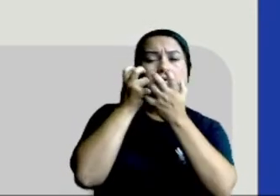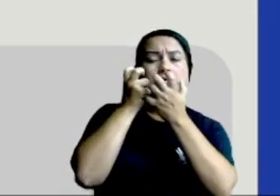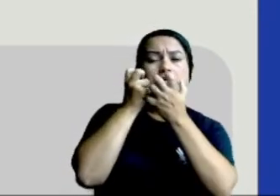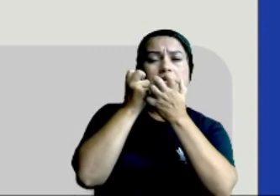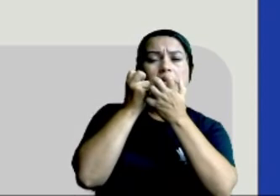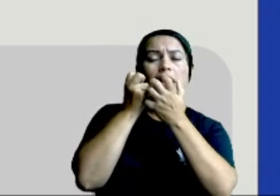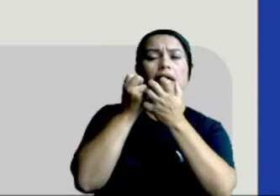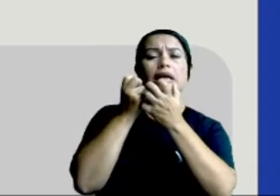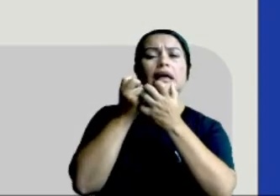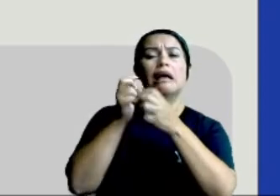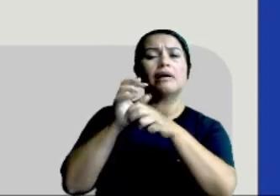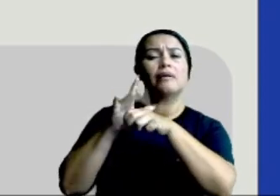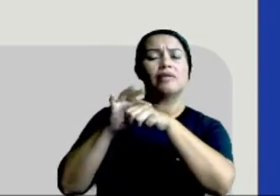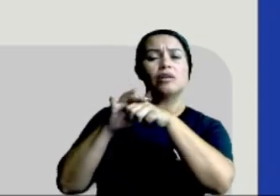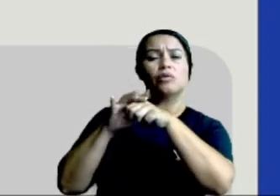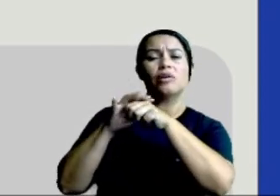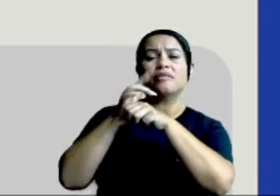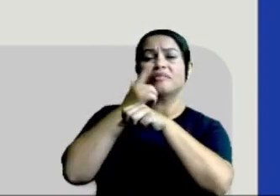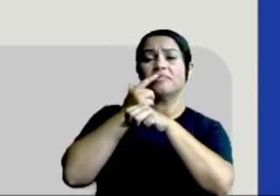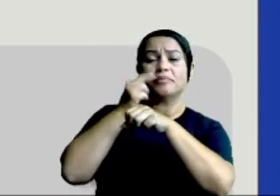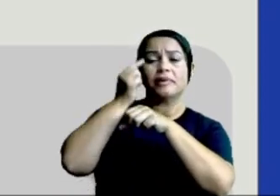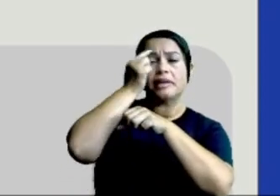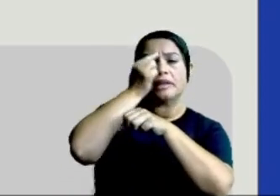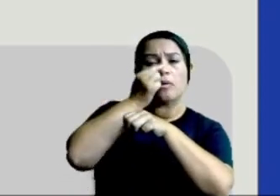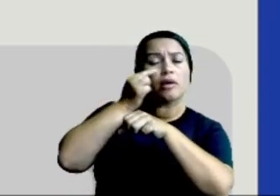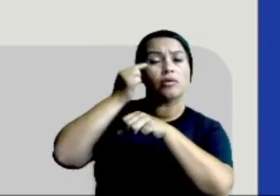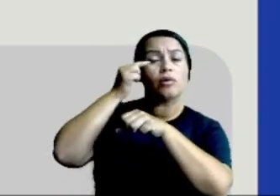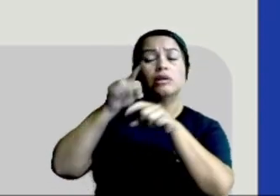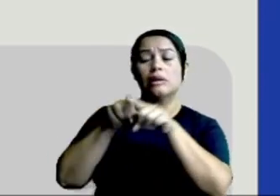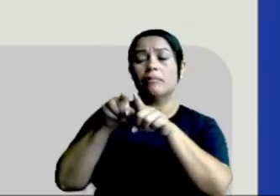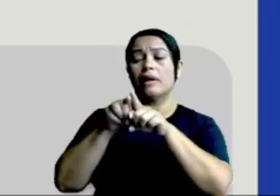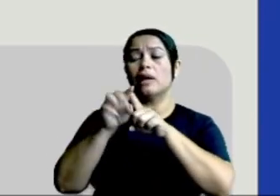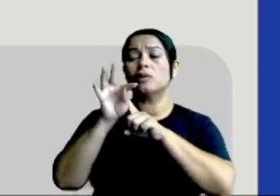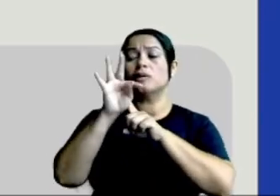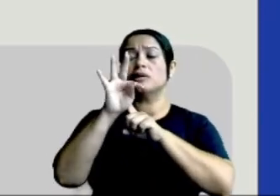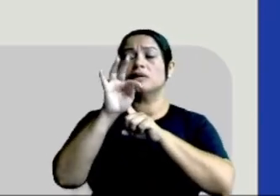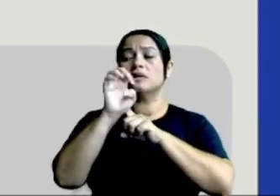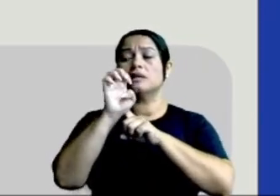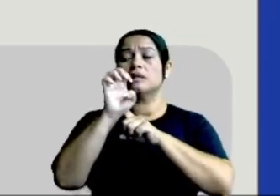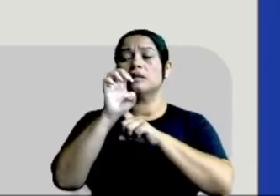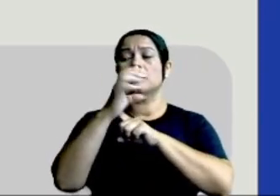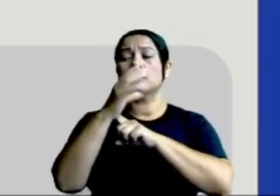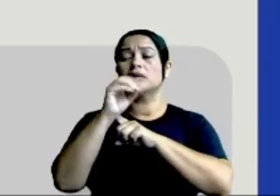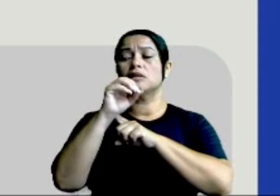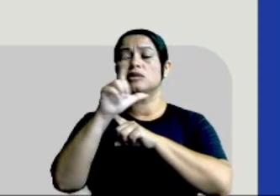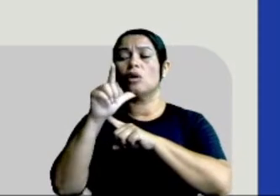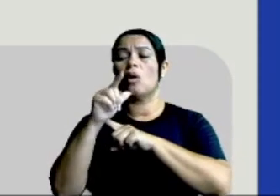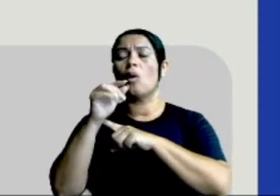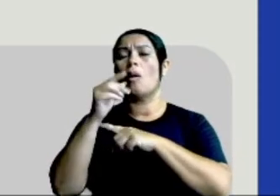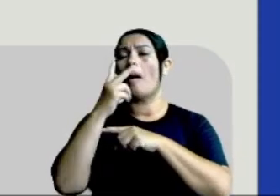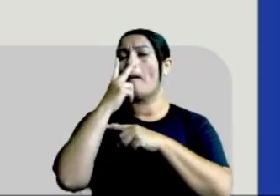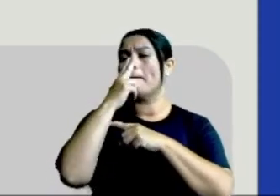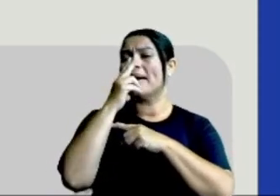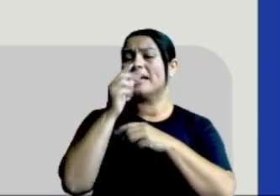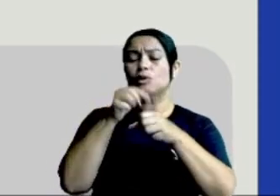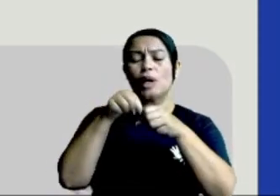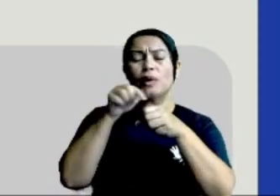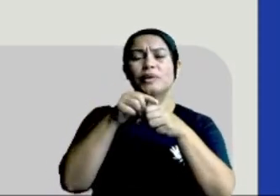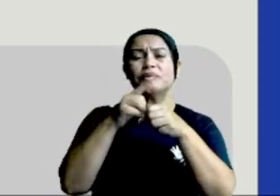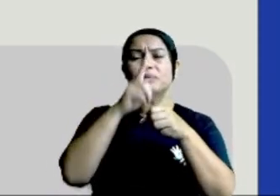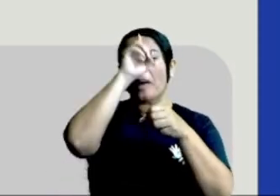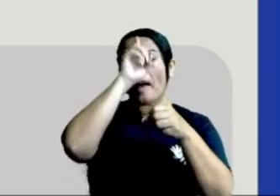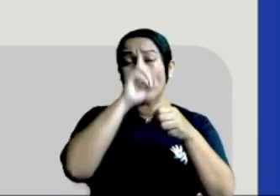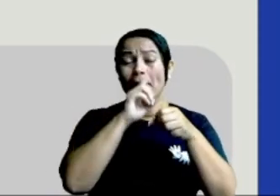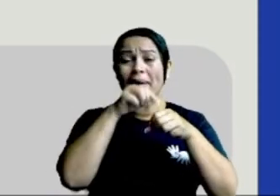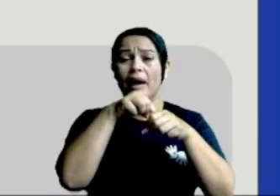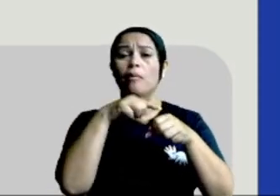toda a pálpebra ao redor dos olhos. Já o tersol fica somente aquele carocinho de pus devido a uma infecção que pode ser